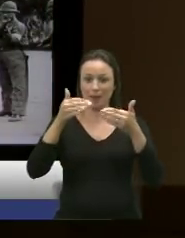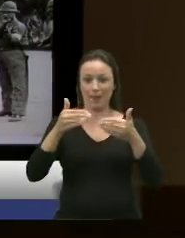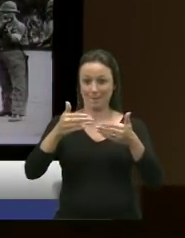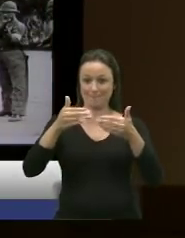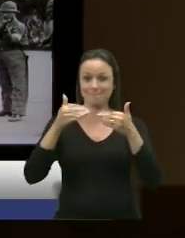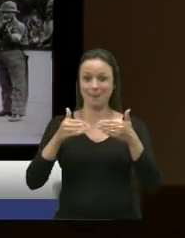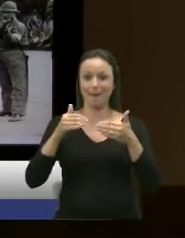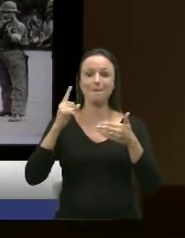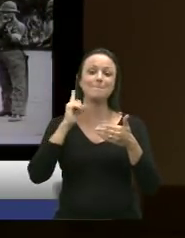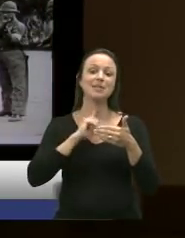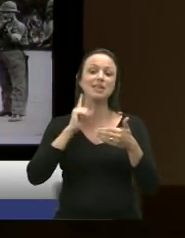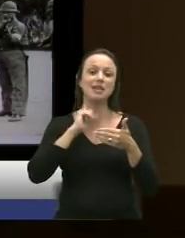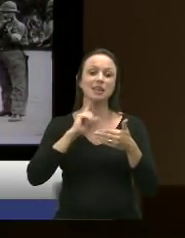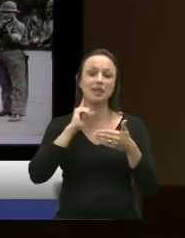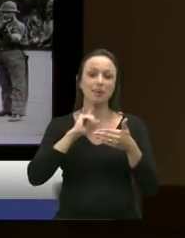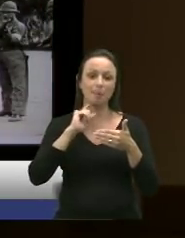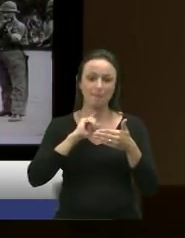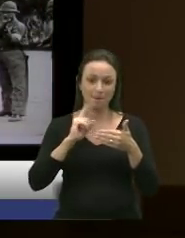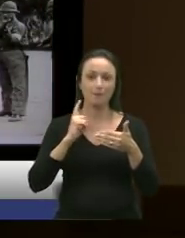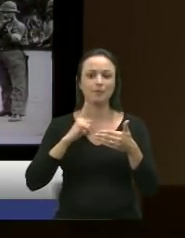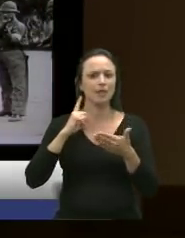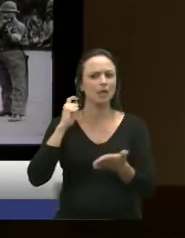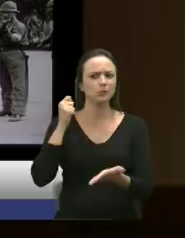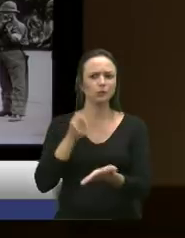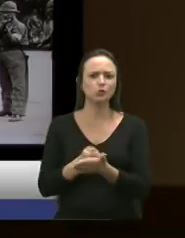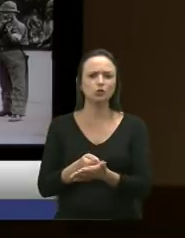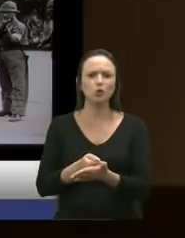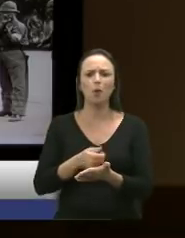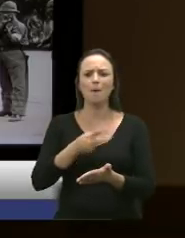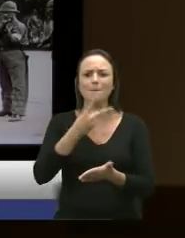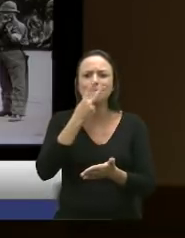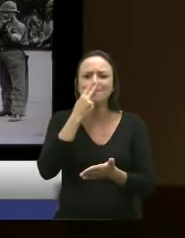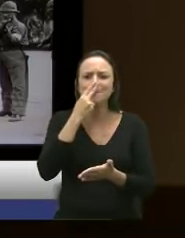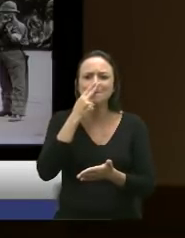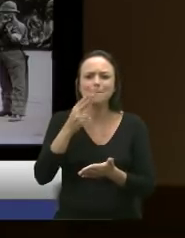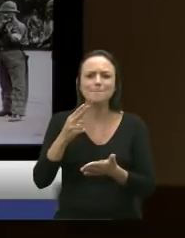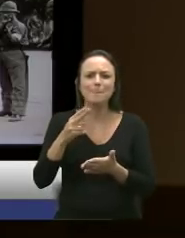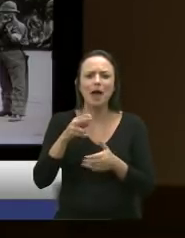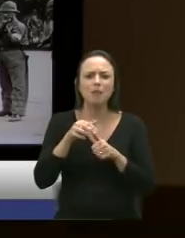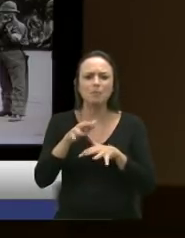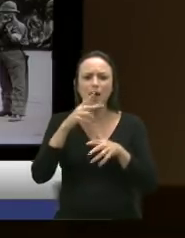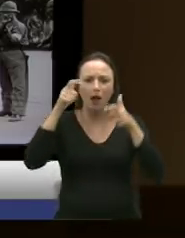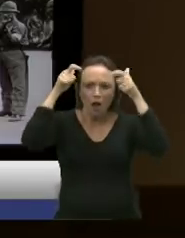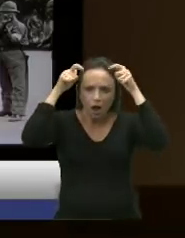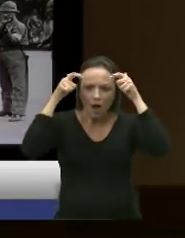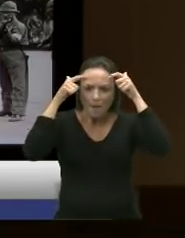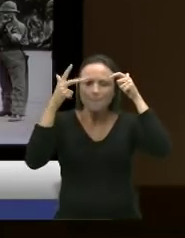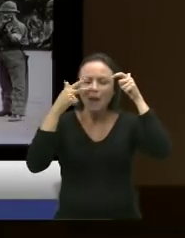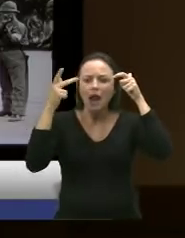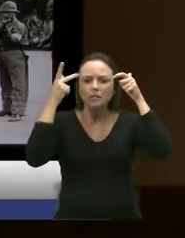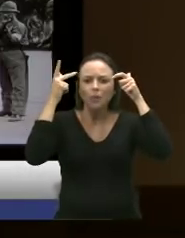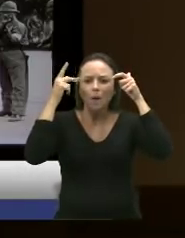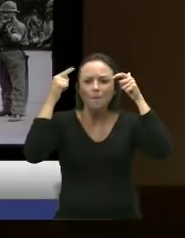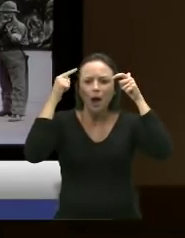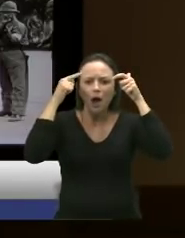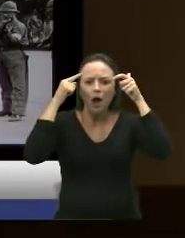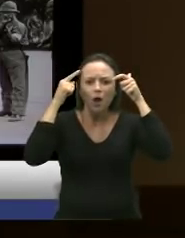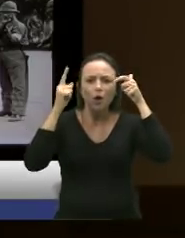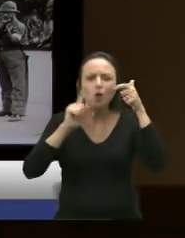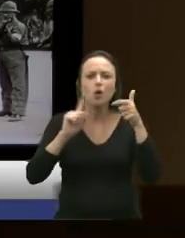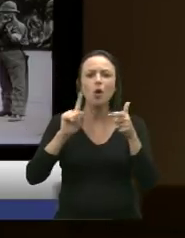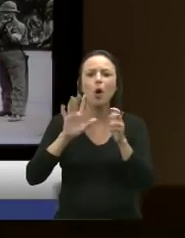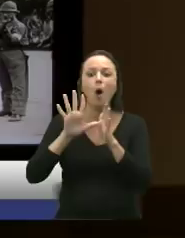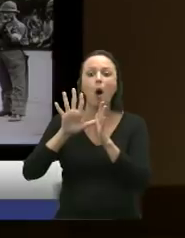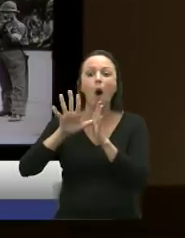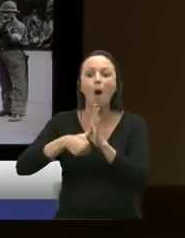nós temos o avanço de ditatoriais, mas parecem tropas paulistas, porque estão usando capacete de aço. São ditatoriais que